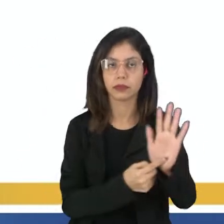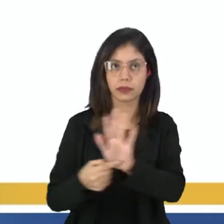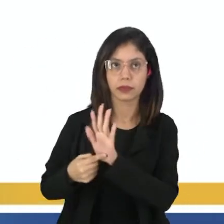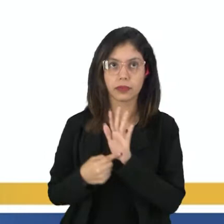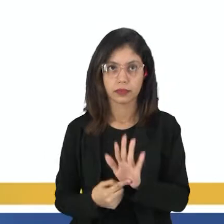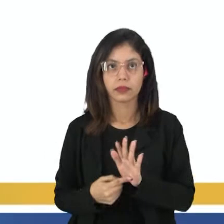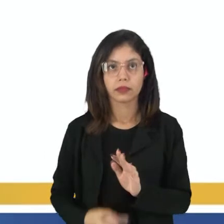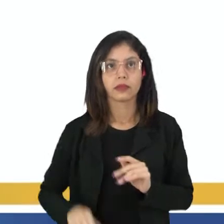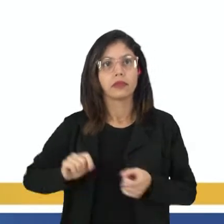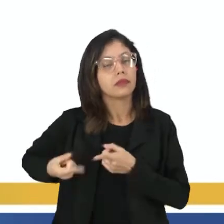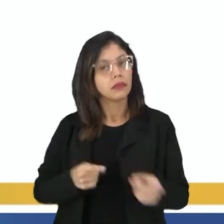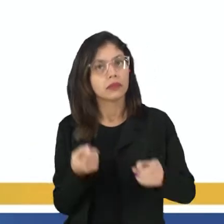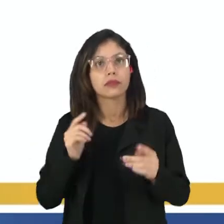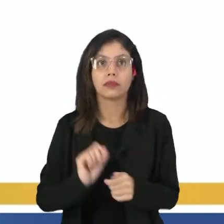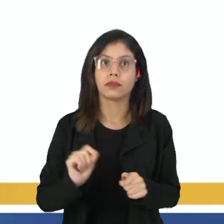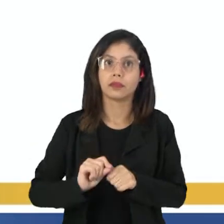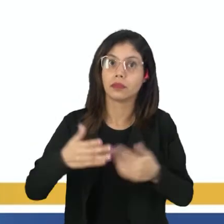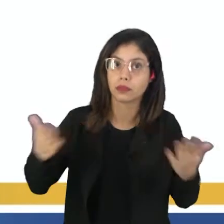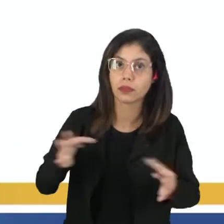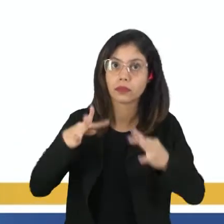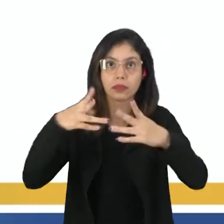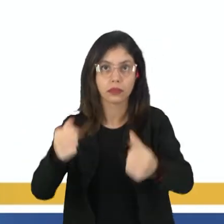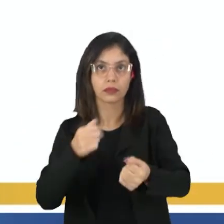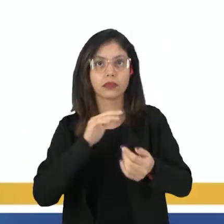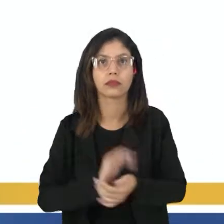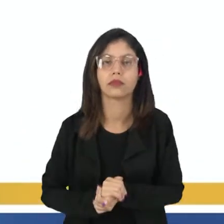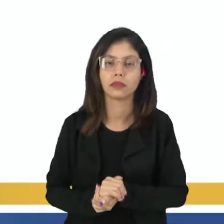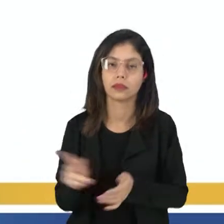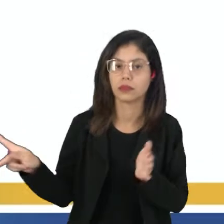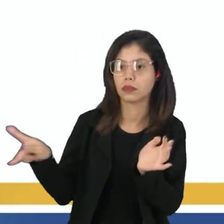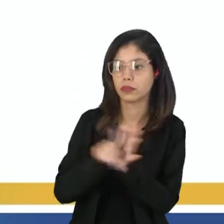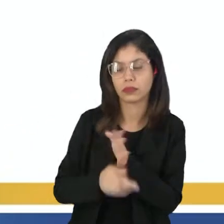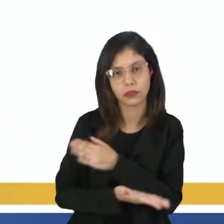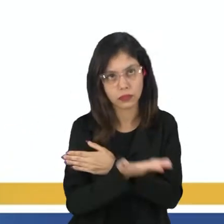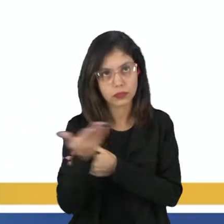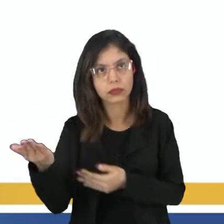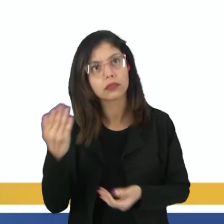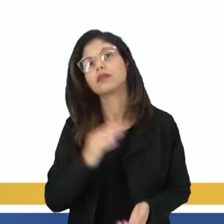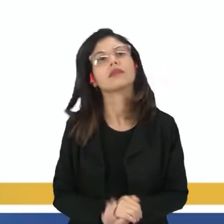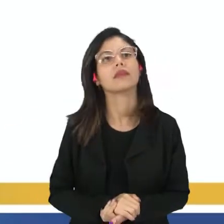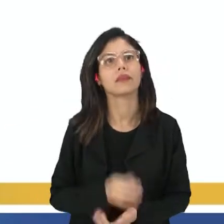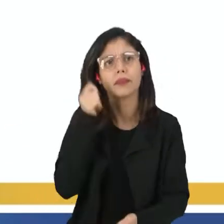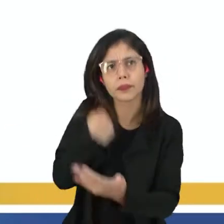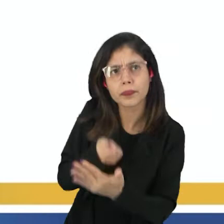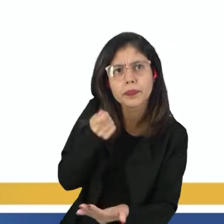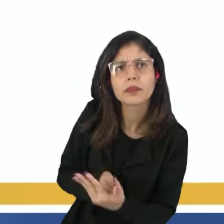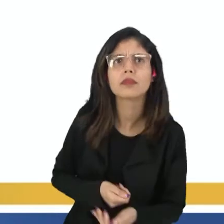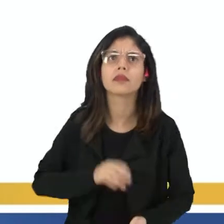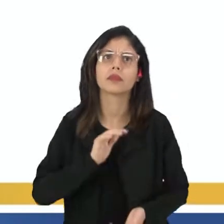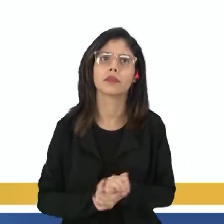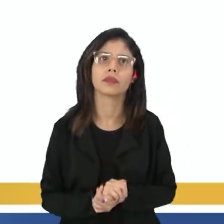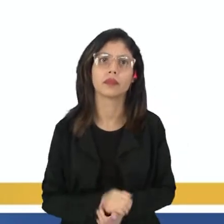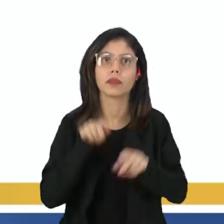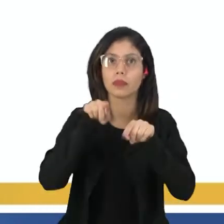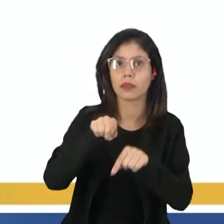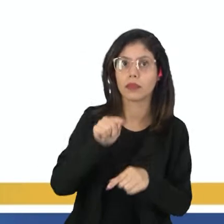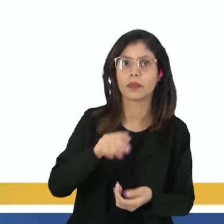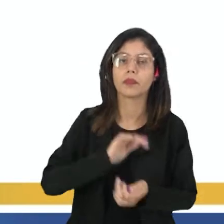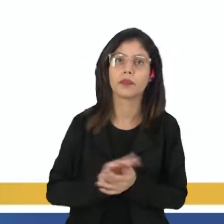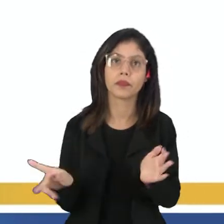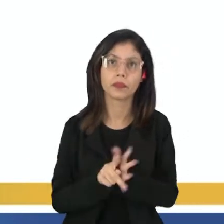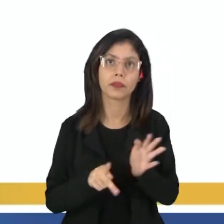essa situação, fazendo então tudo aquilo que esteja ao seu alcance. Insista, persista para que